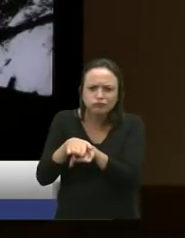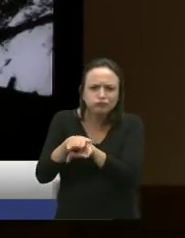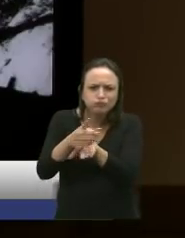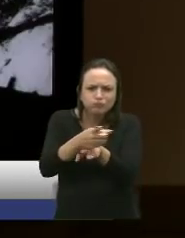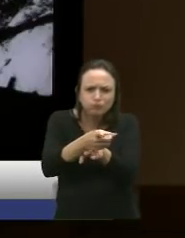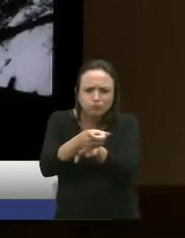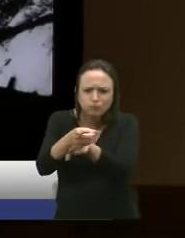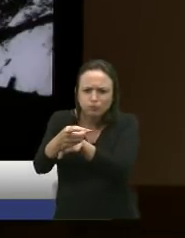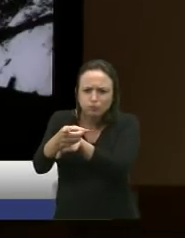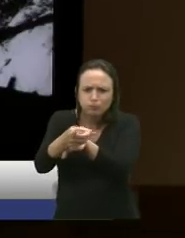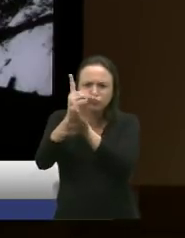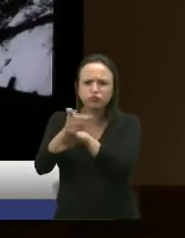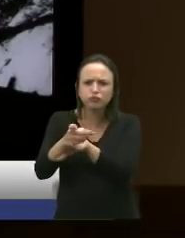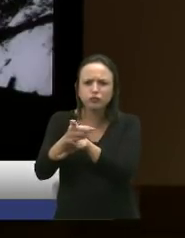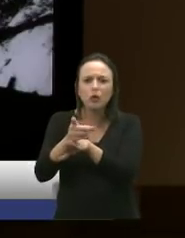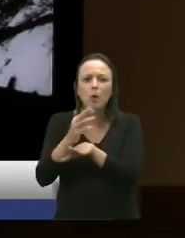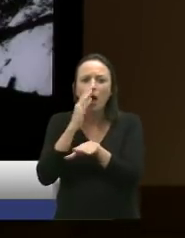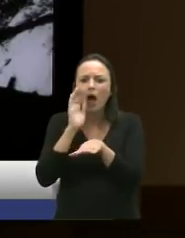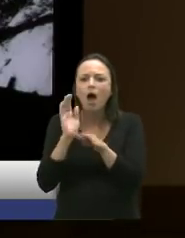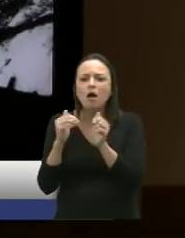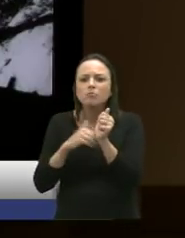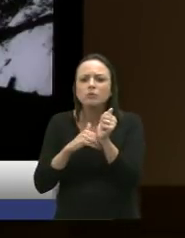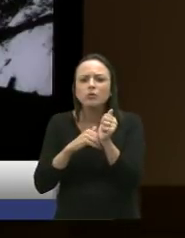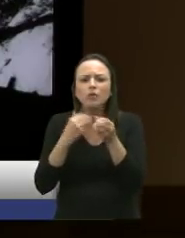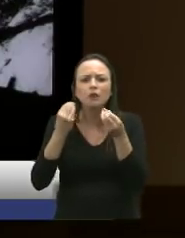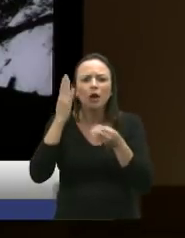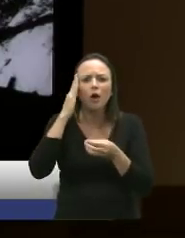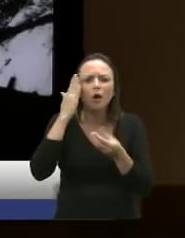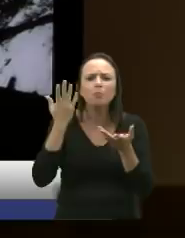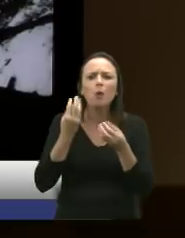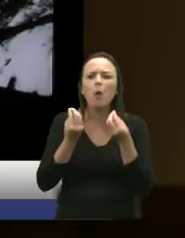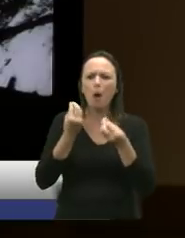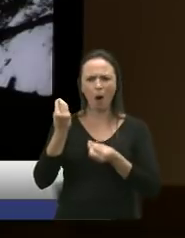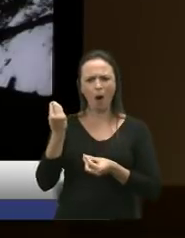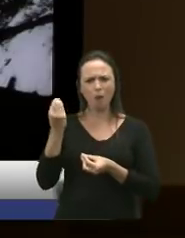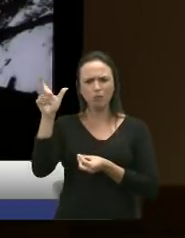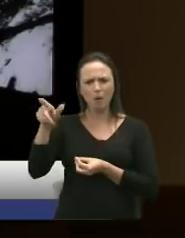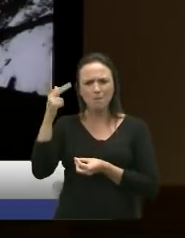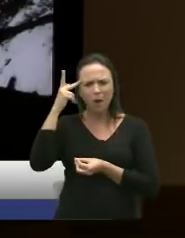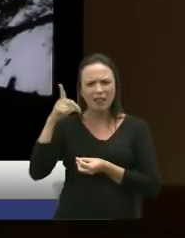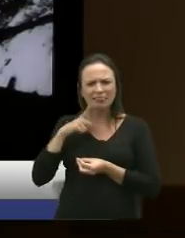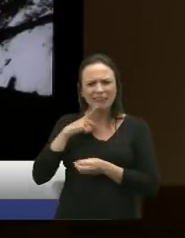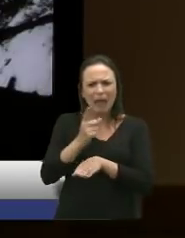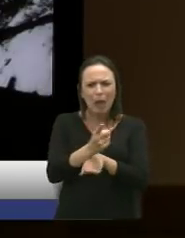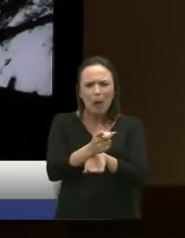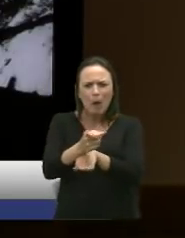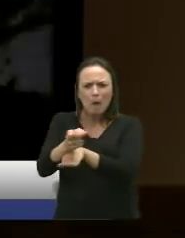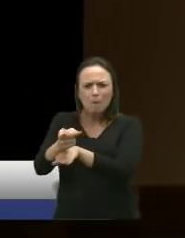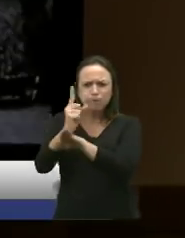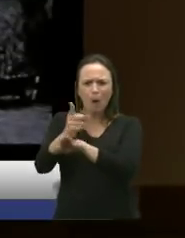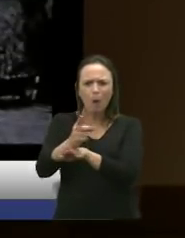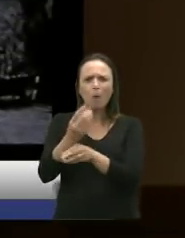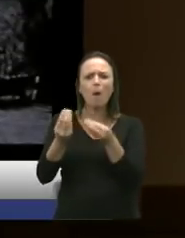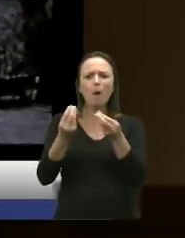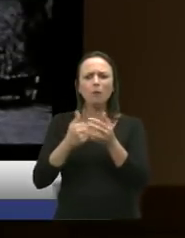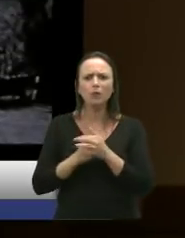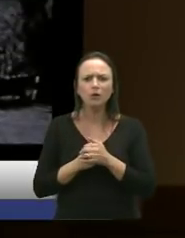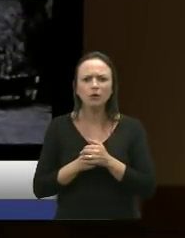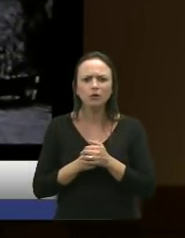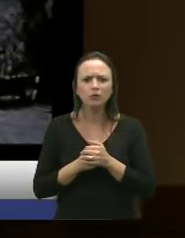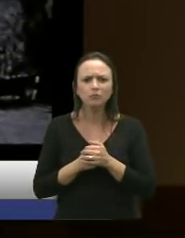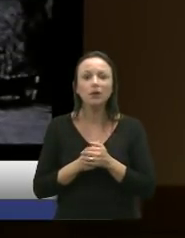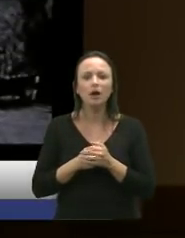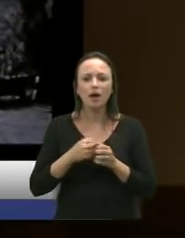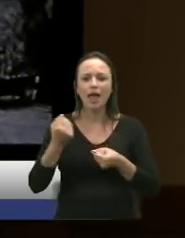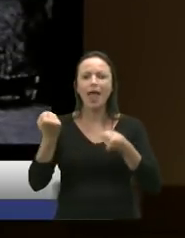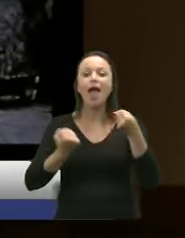chamaram de canhão misterioso, que eles não sabiam como é que de repente o paulista tem canhão. Além do canhão misterioso, carro